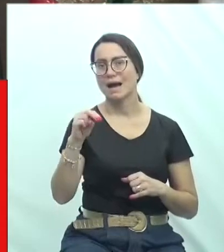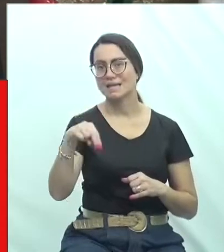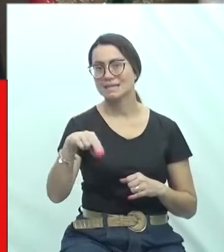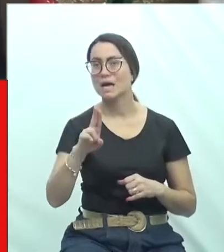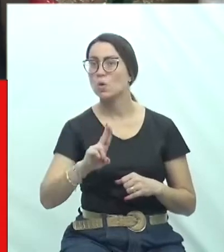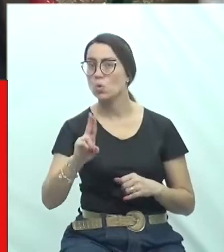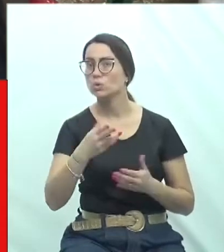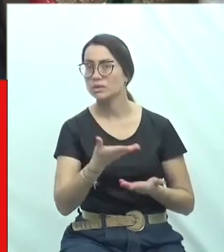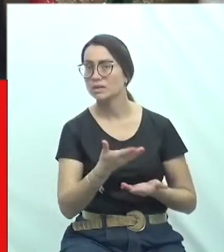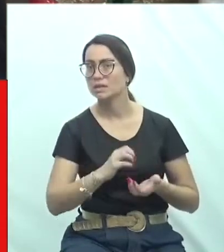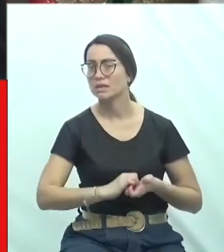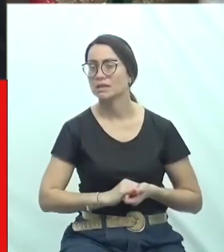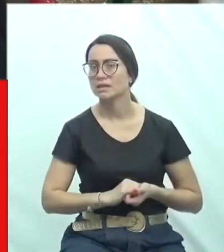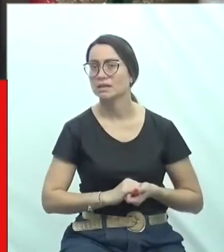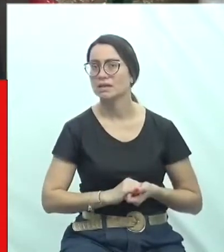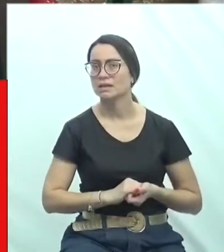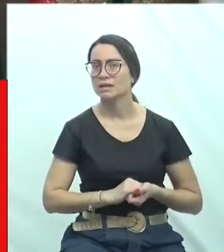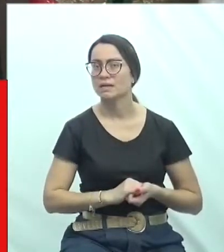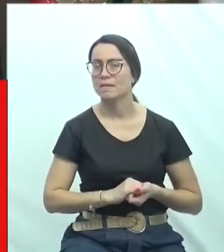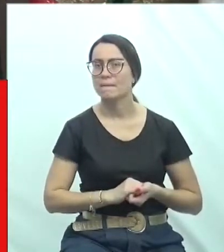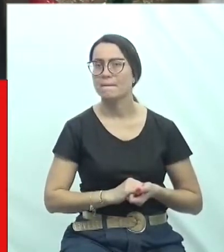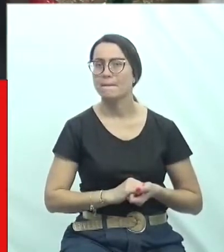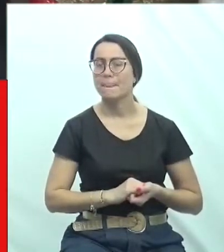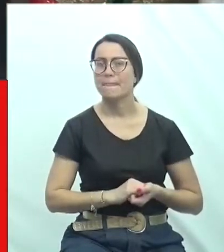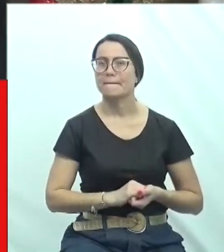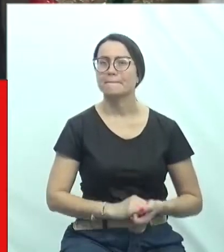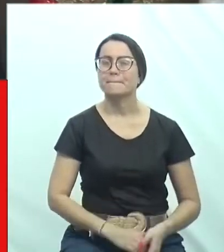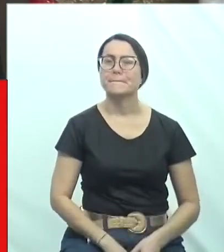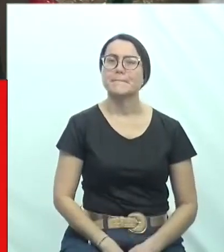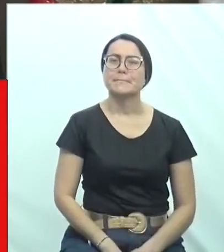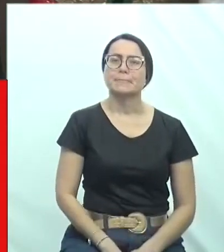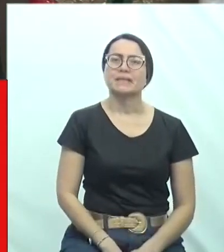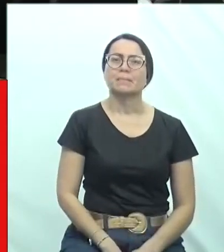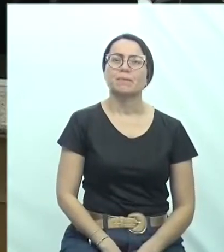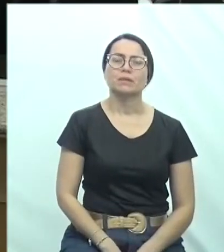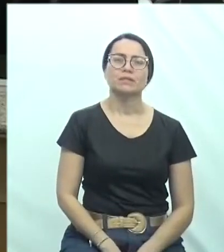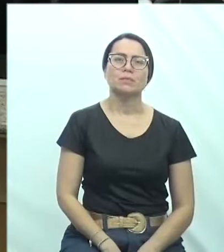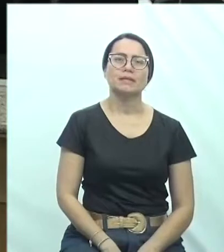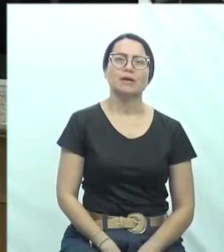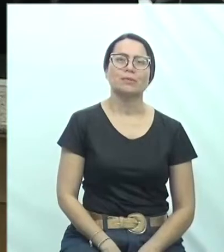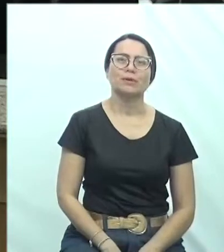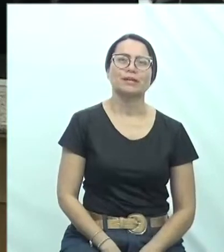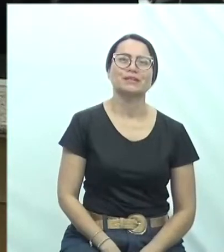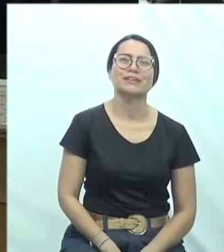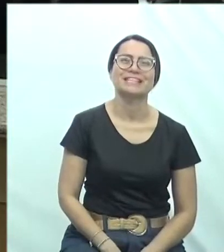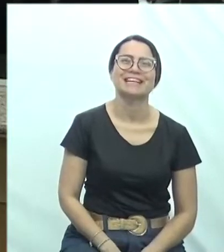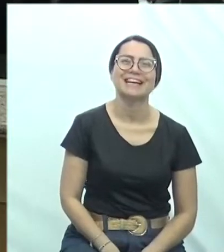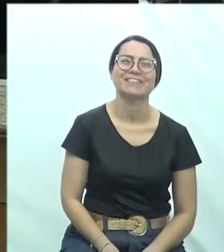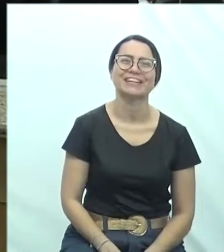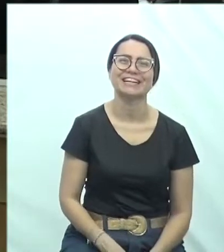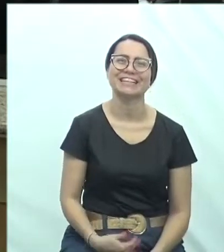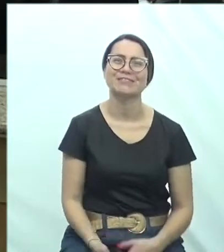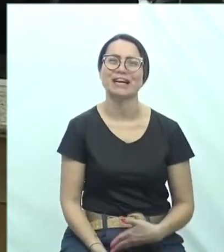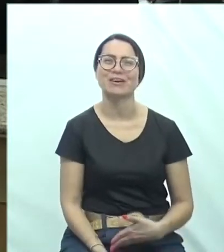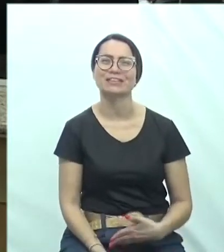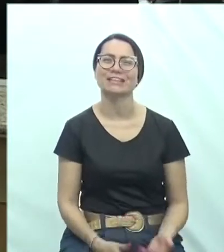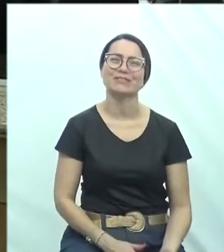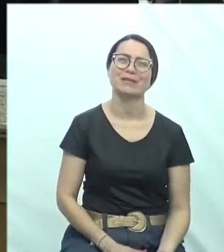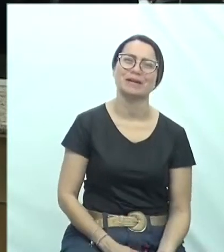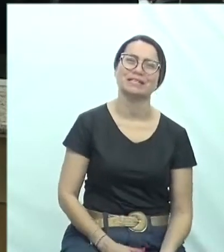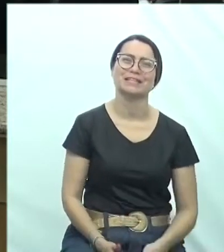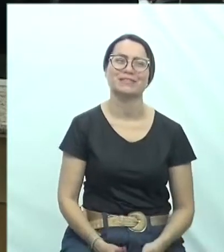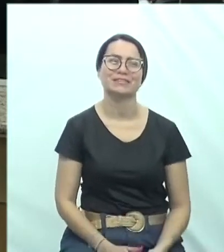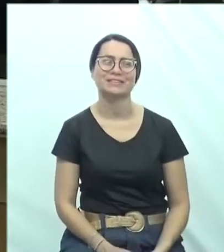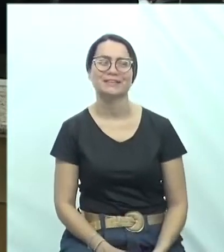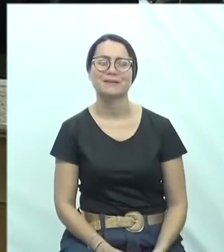Olha. Posso falar? Pode, claro, Fernando. Vereador, realmente isso aí eu conheço esse booster, tá? Fica